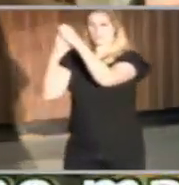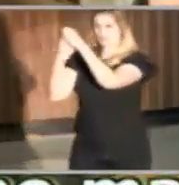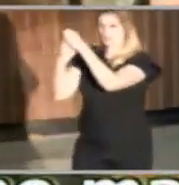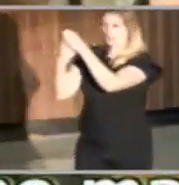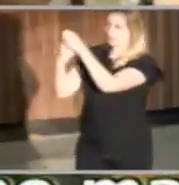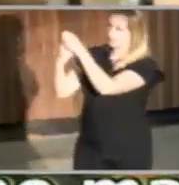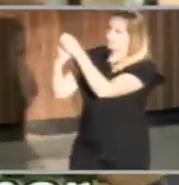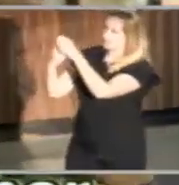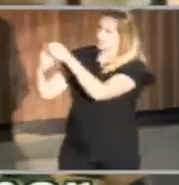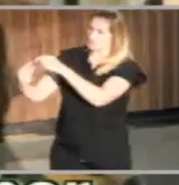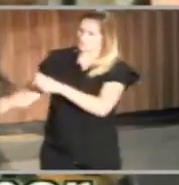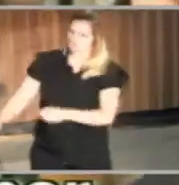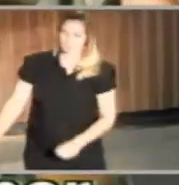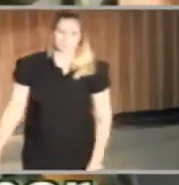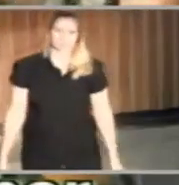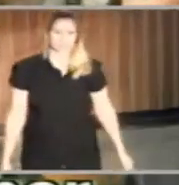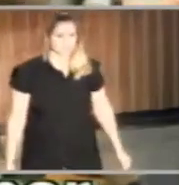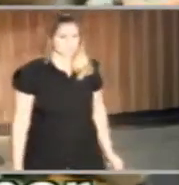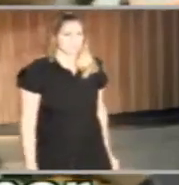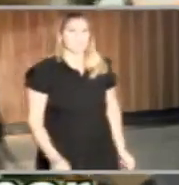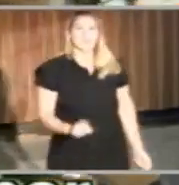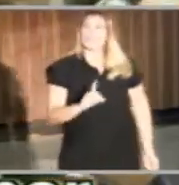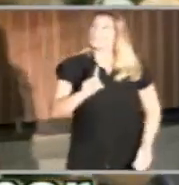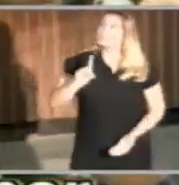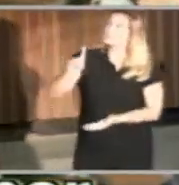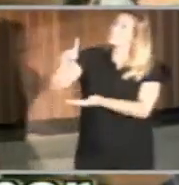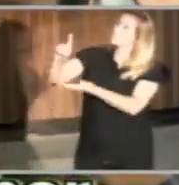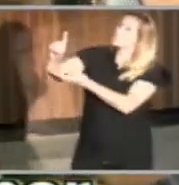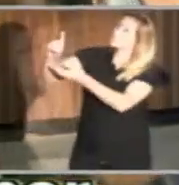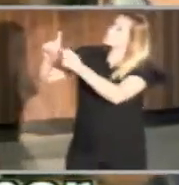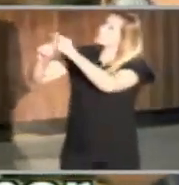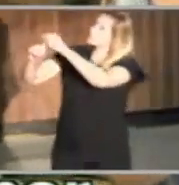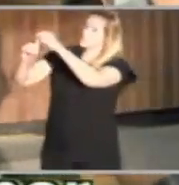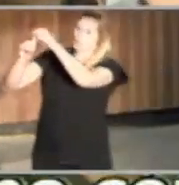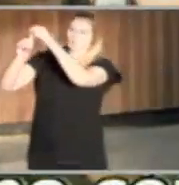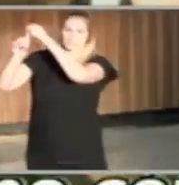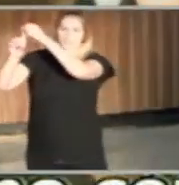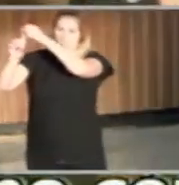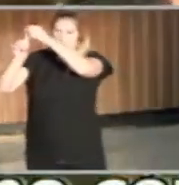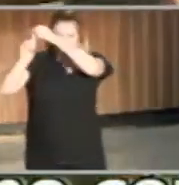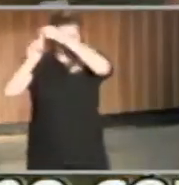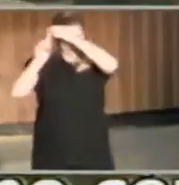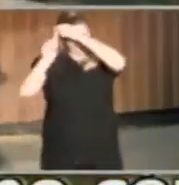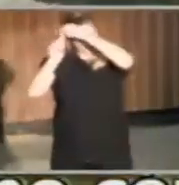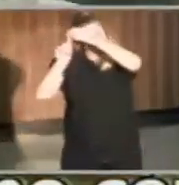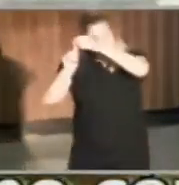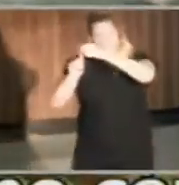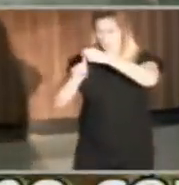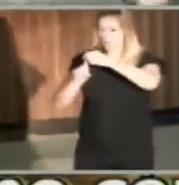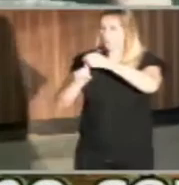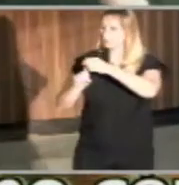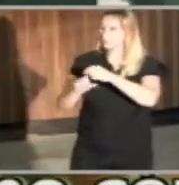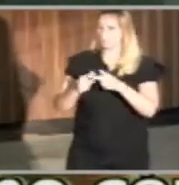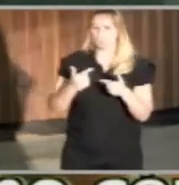não há Deus como o Senhor. Não há